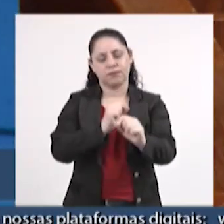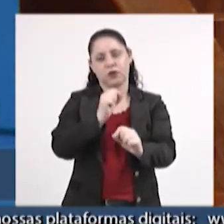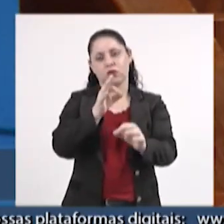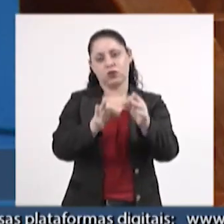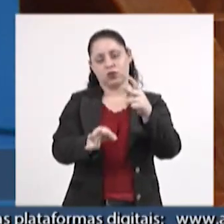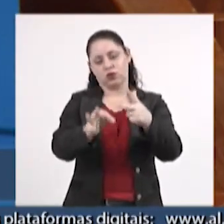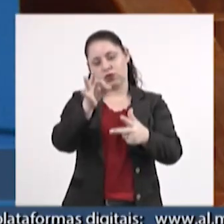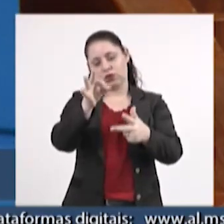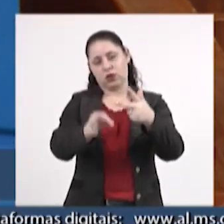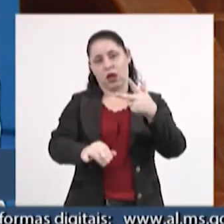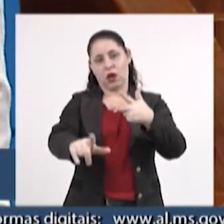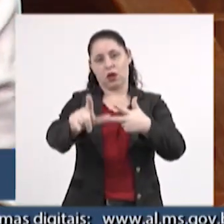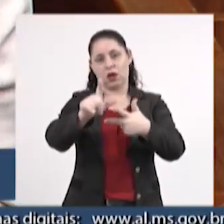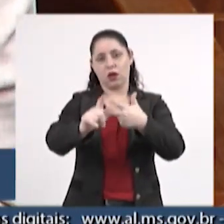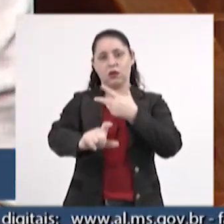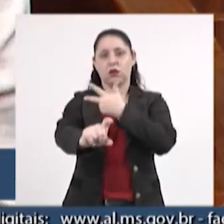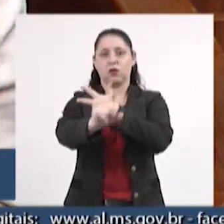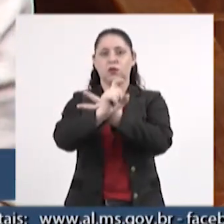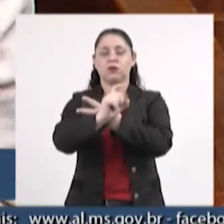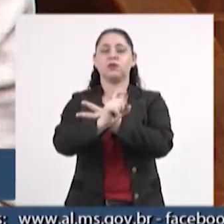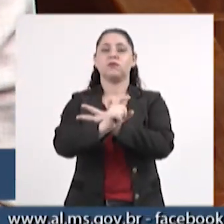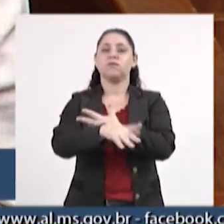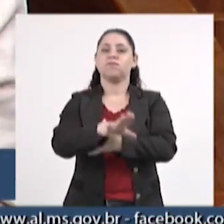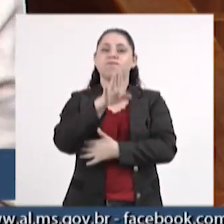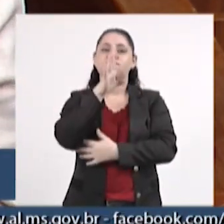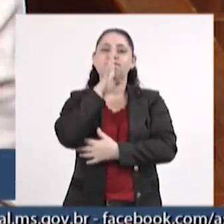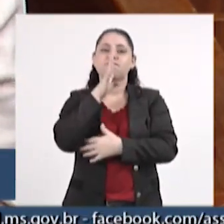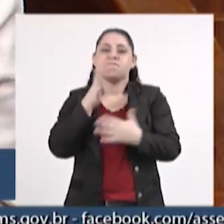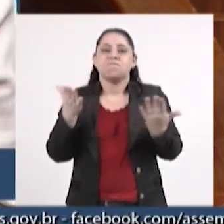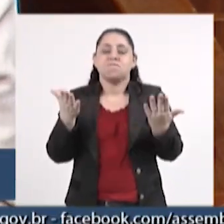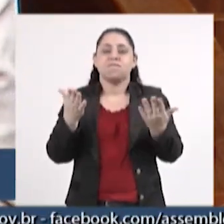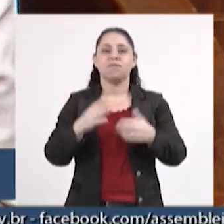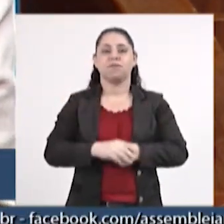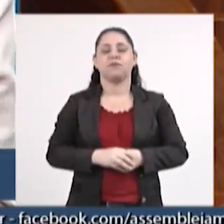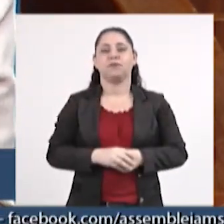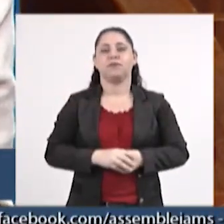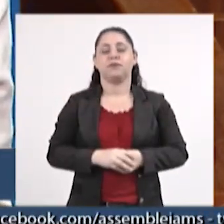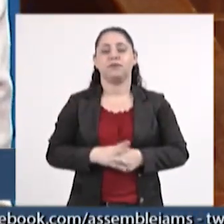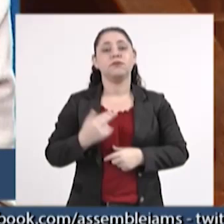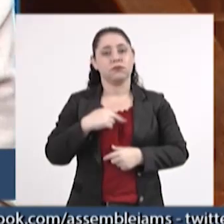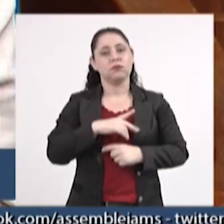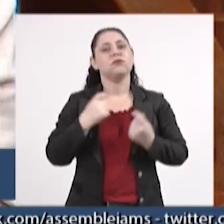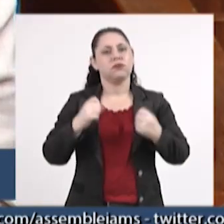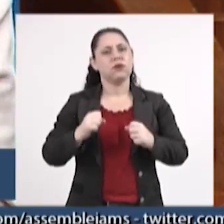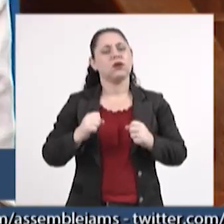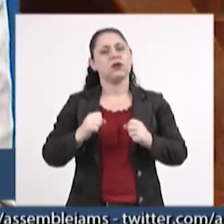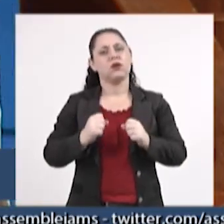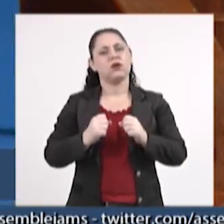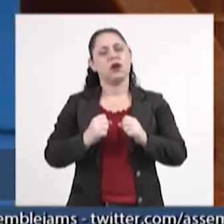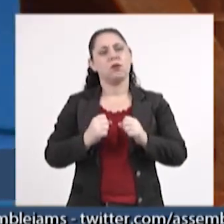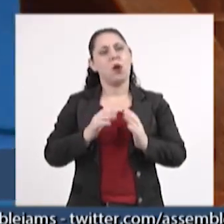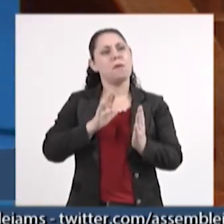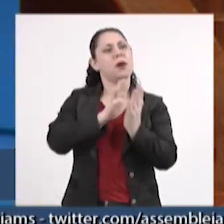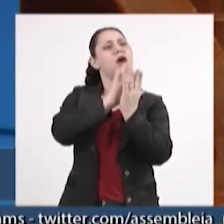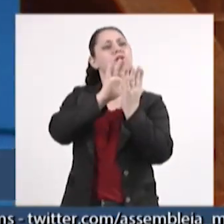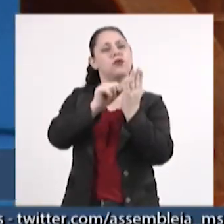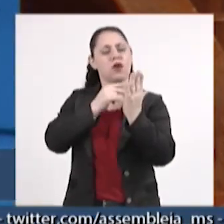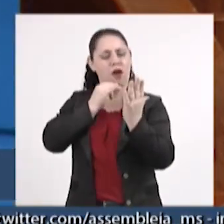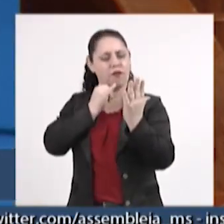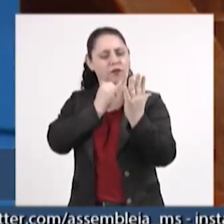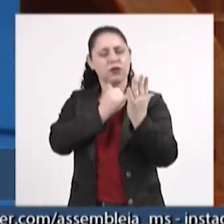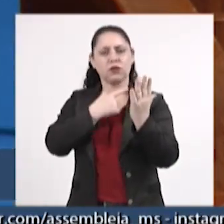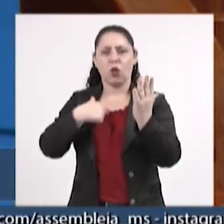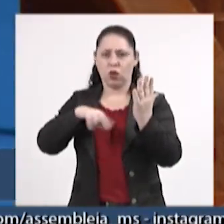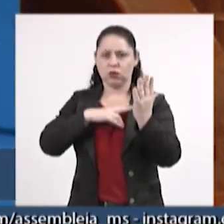o Legislativo e o Executivo se calem diante disso. Nós precisamos enfrentar. Nós precisamos dizer que nós queremos